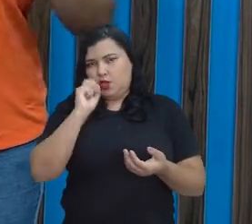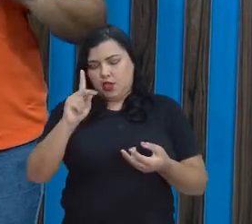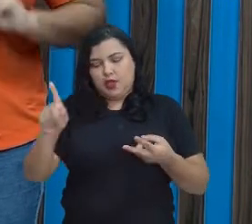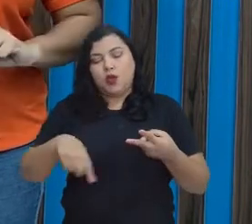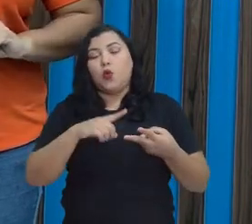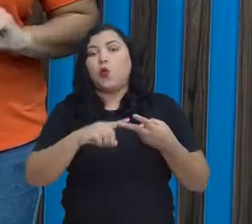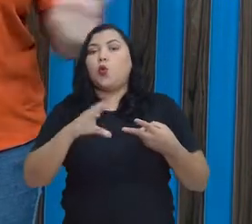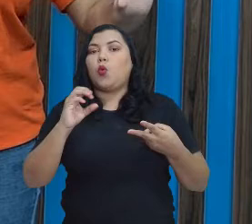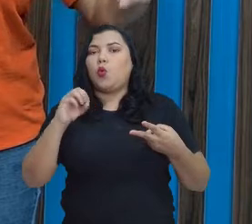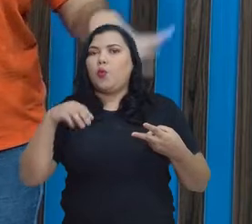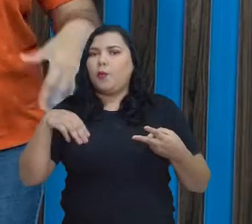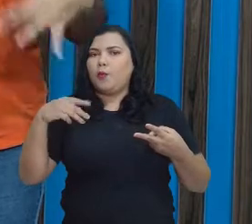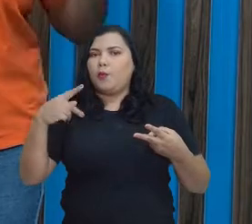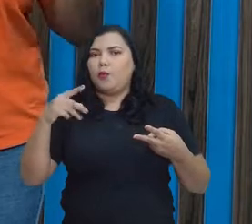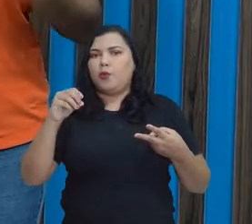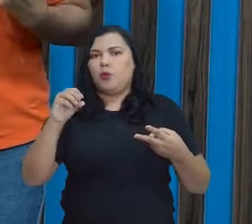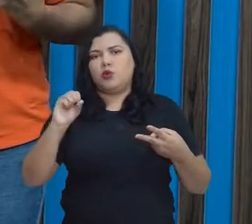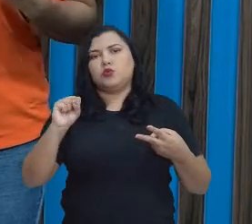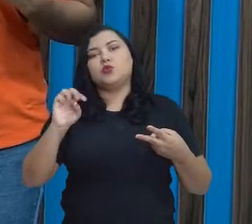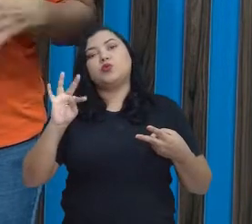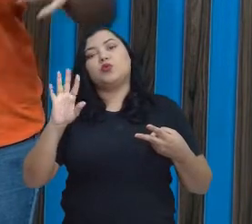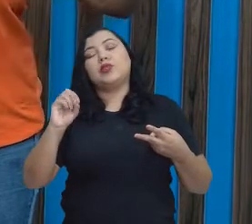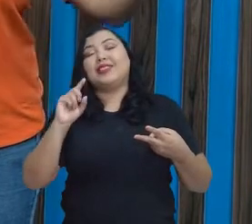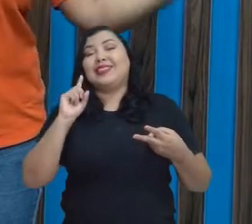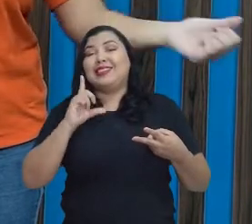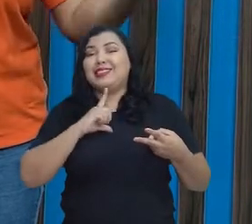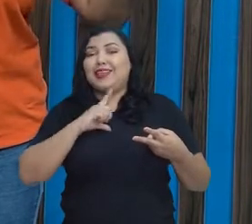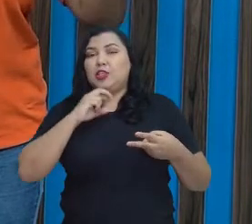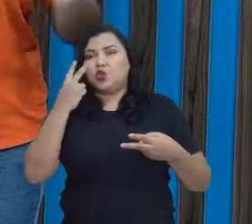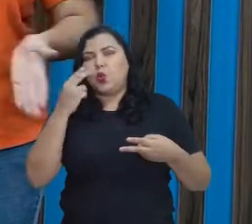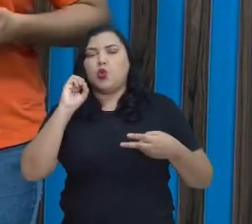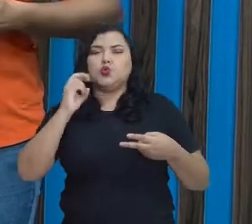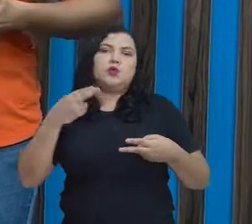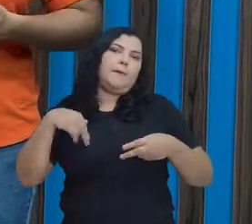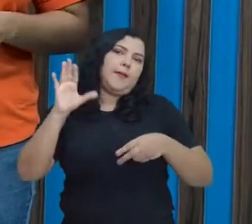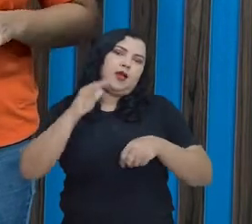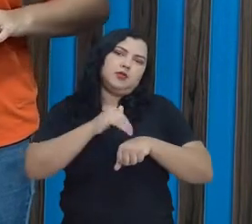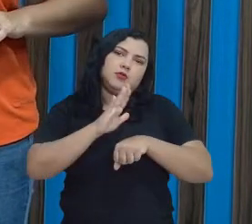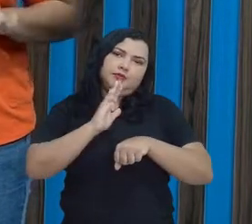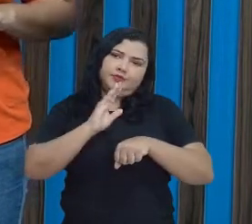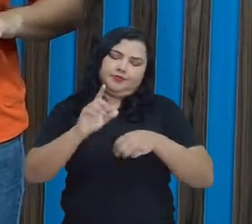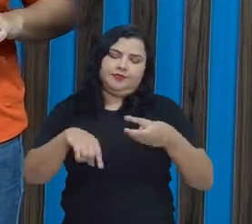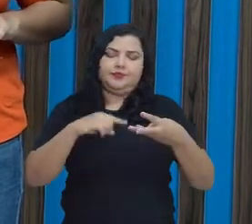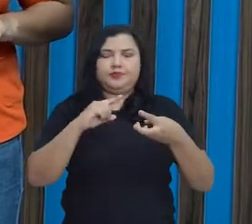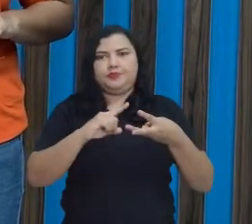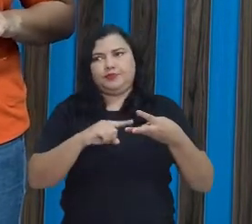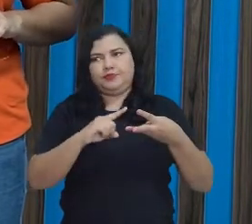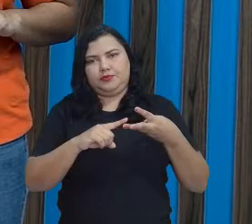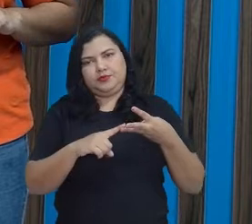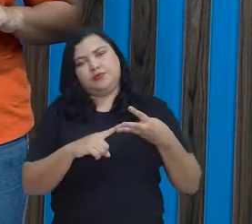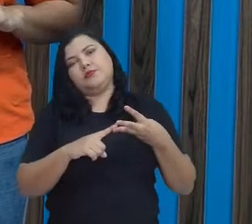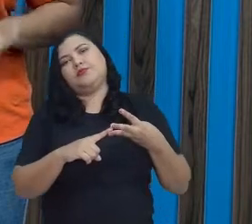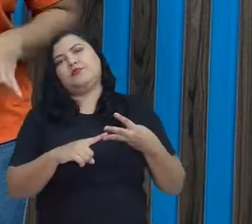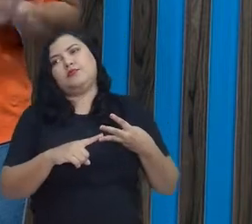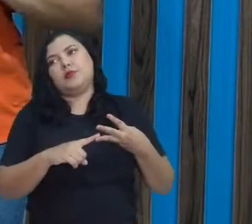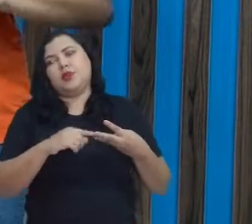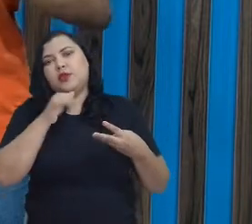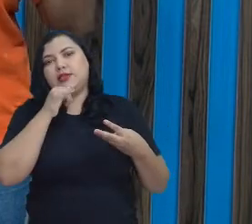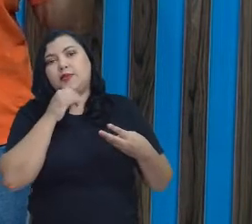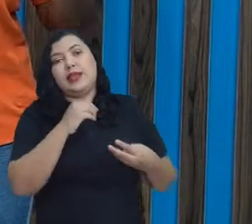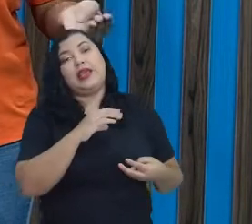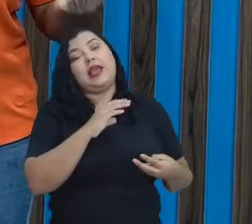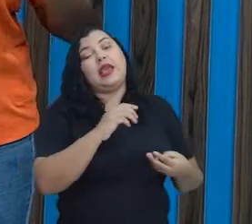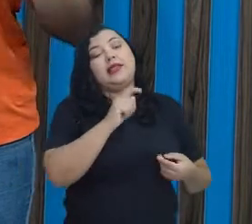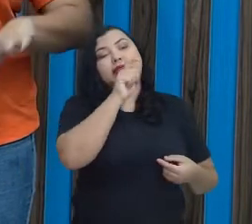Um sujeito composto, ele vai ter mais de um núcleo. Então, Camille, Adriana e Viviane dão aulas de português. Então, aqui eu vou ter um